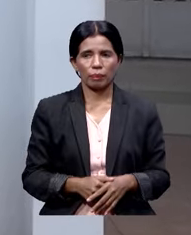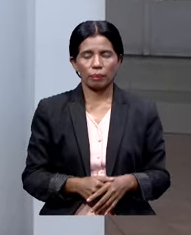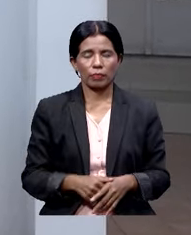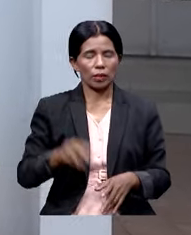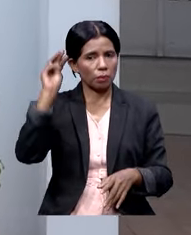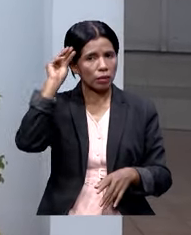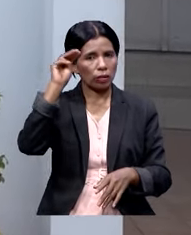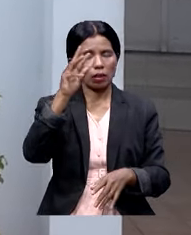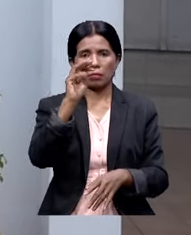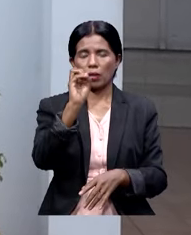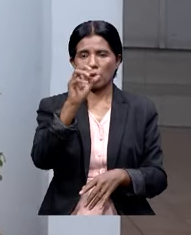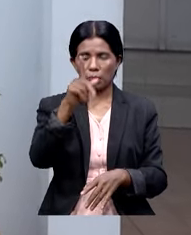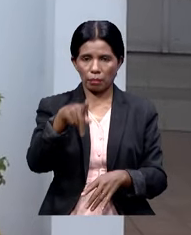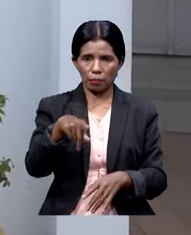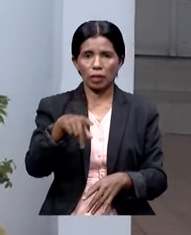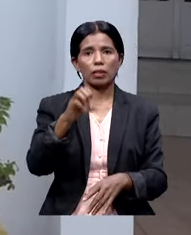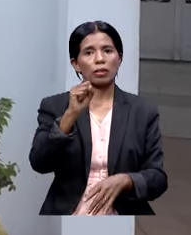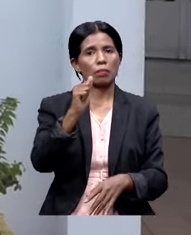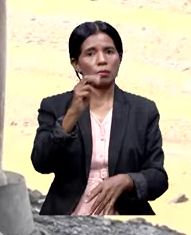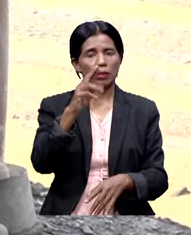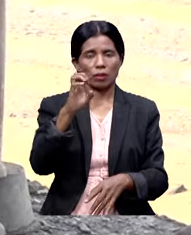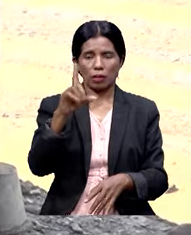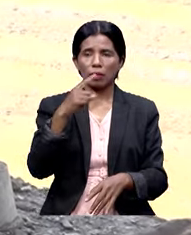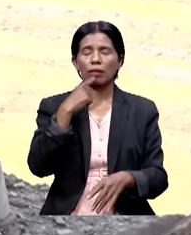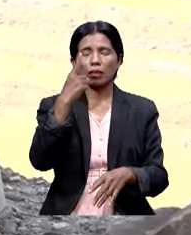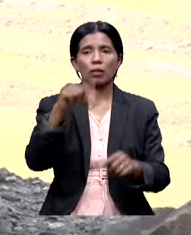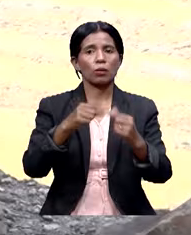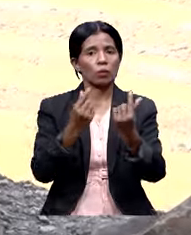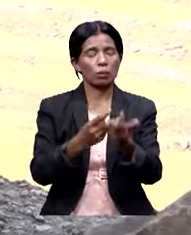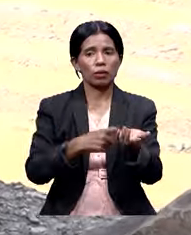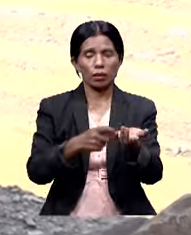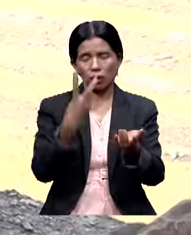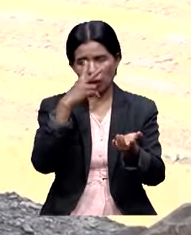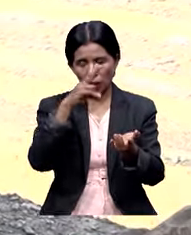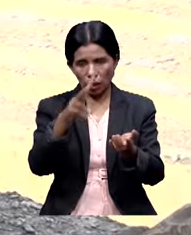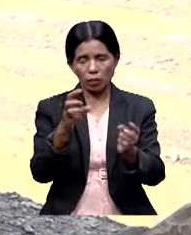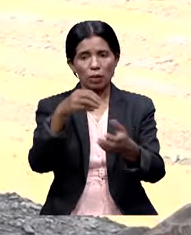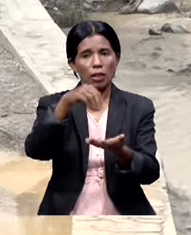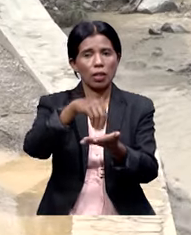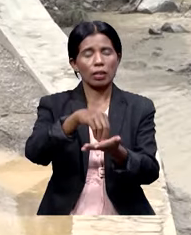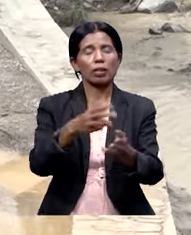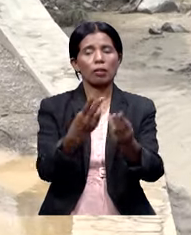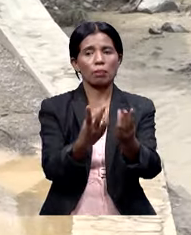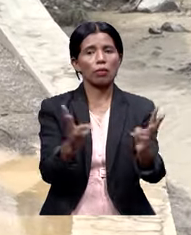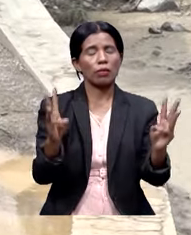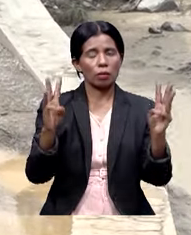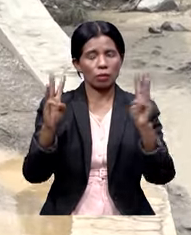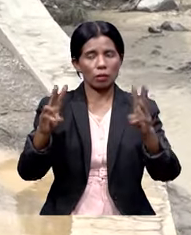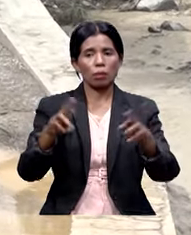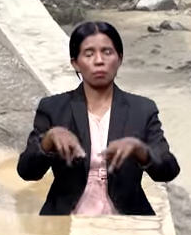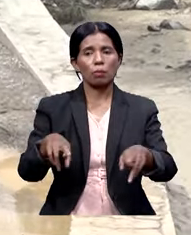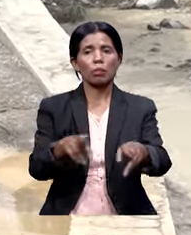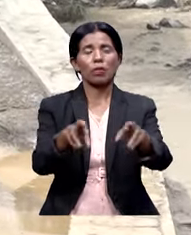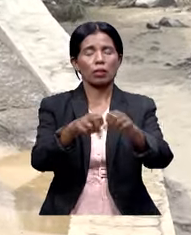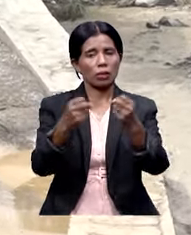Ministro Obras Públicas Samuel Marçal orientou na equipa técnico atu hare hodi hari moro proteção nebe mota sobu e aldeia